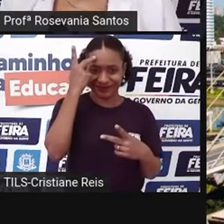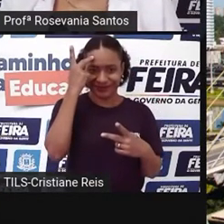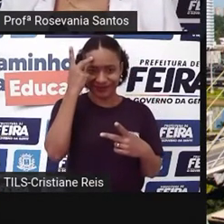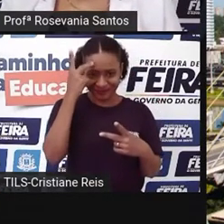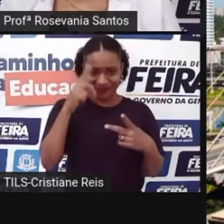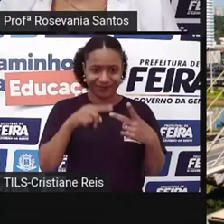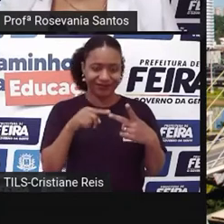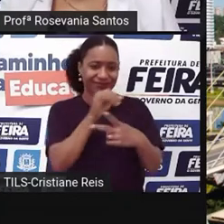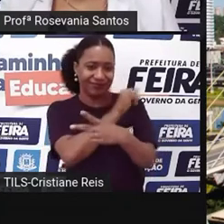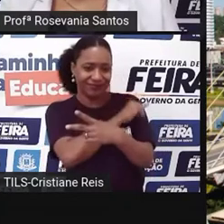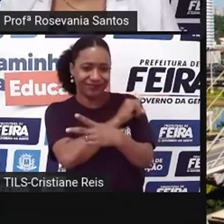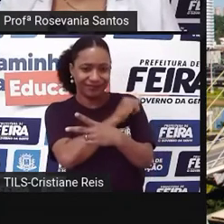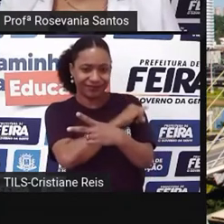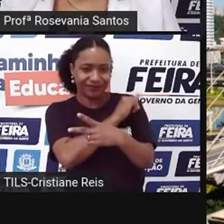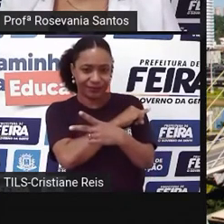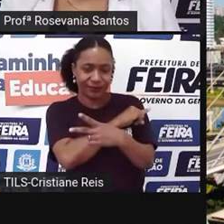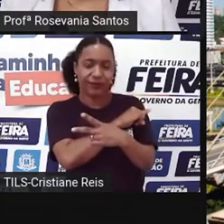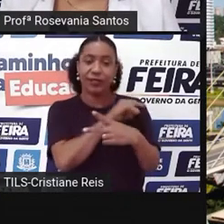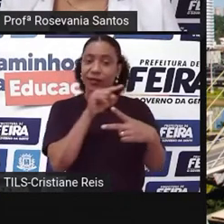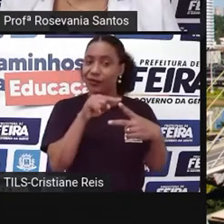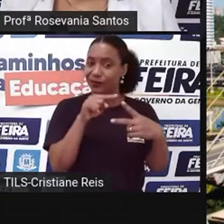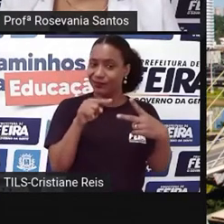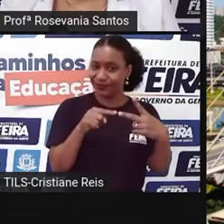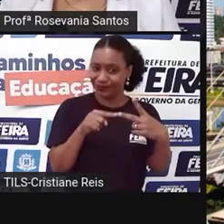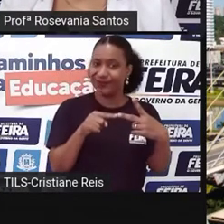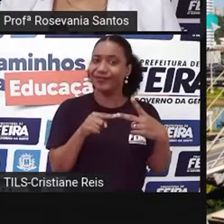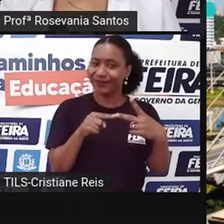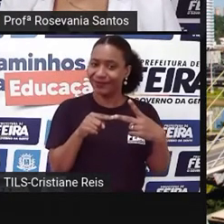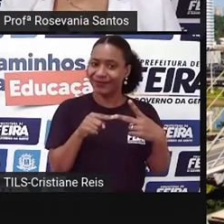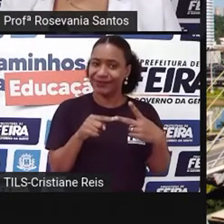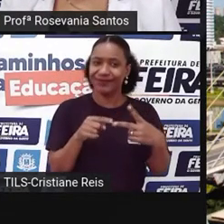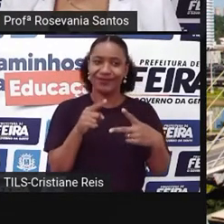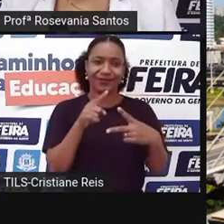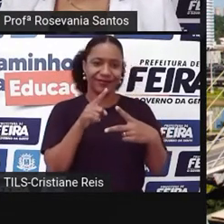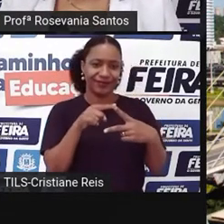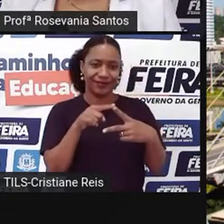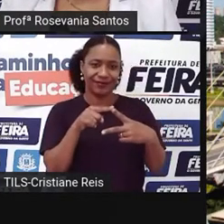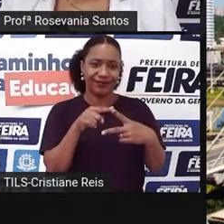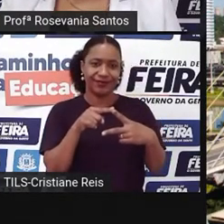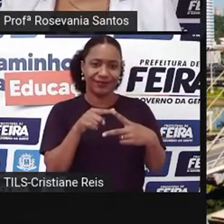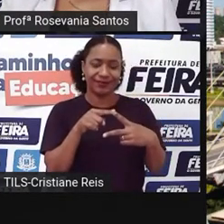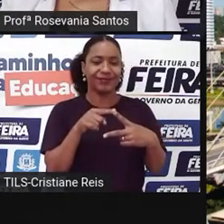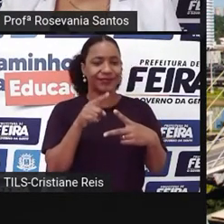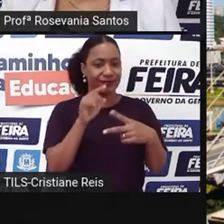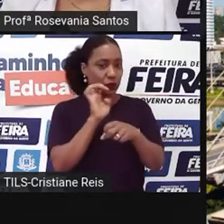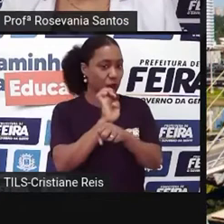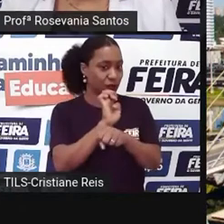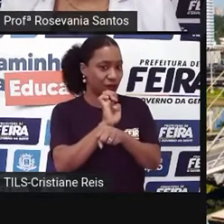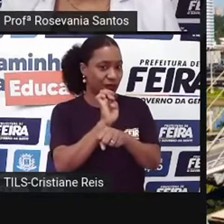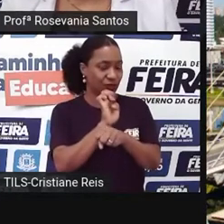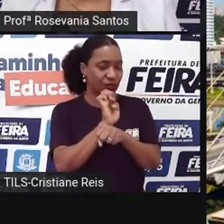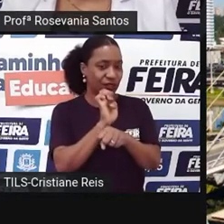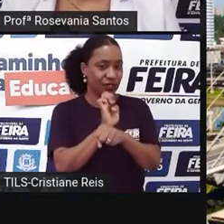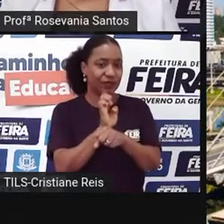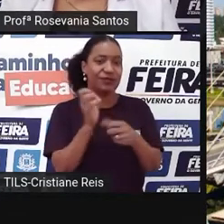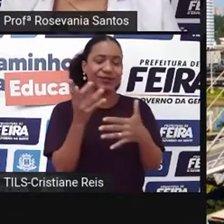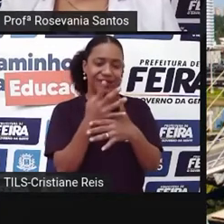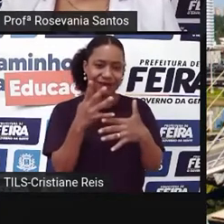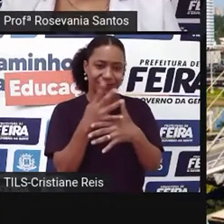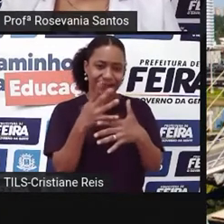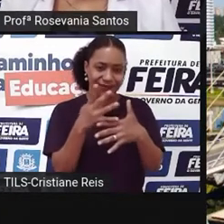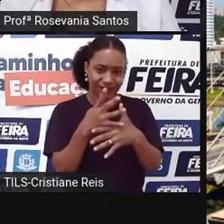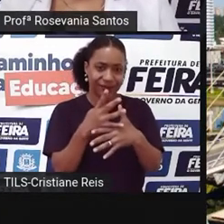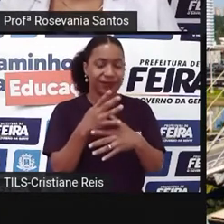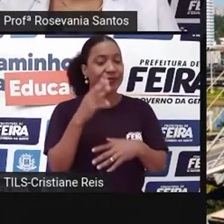duas delas são consideradas cidades globais, que é, no caso, né, ou dois estados são considerados, duas cidades, desculpa, são